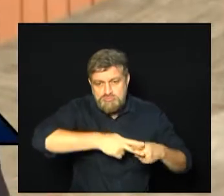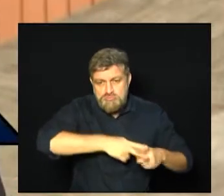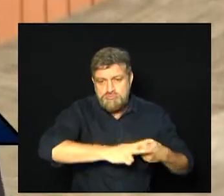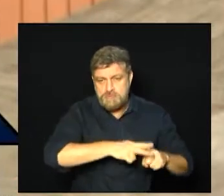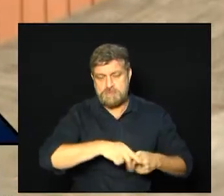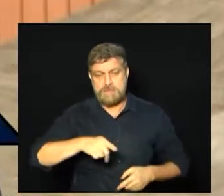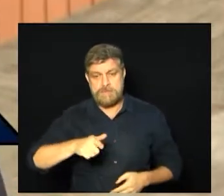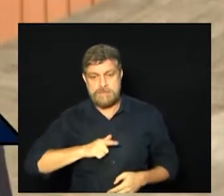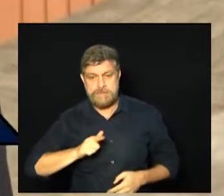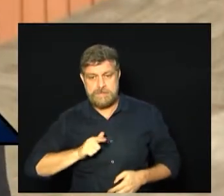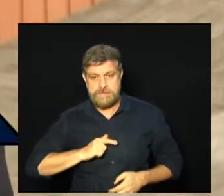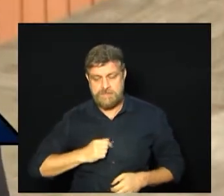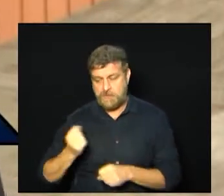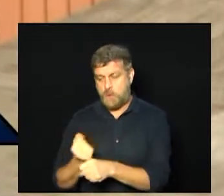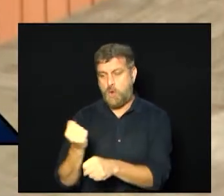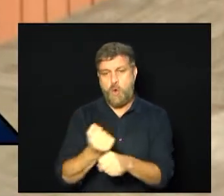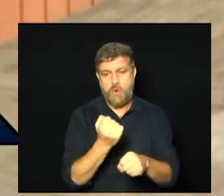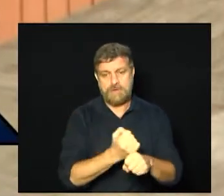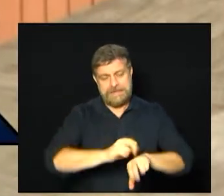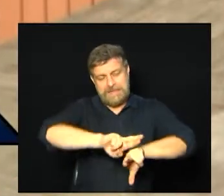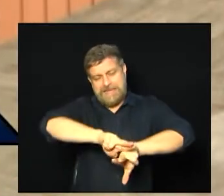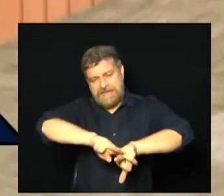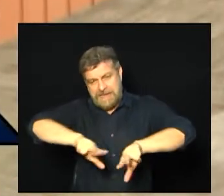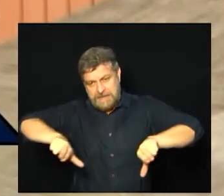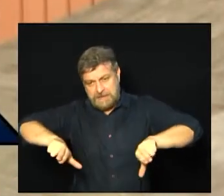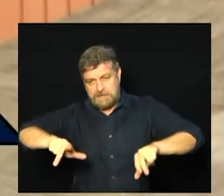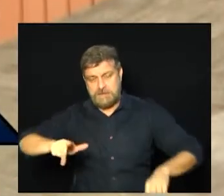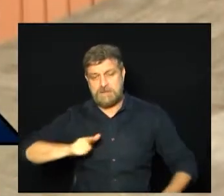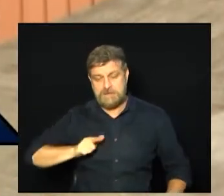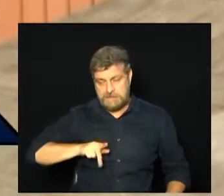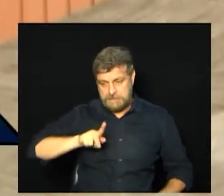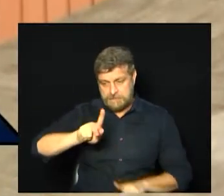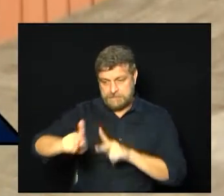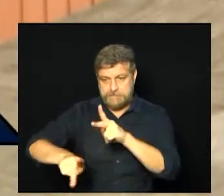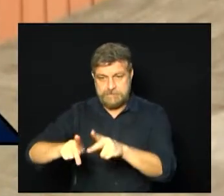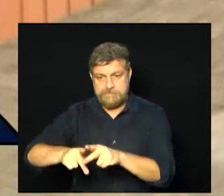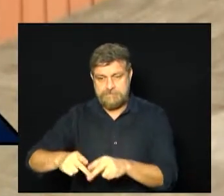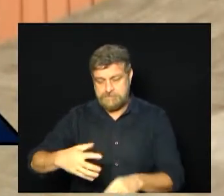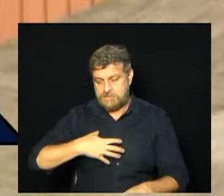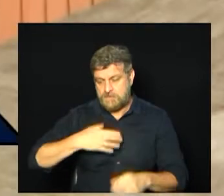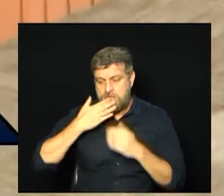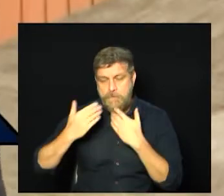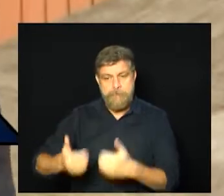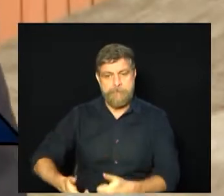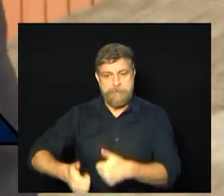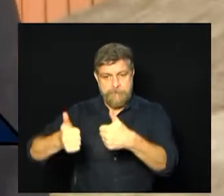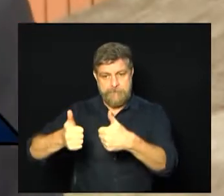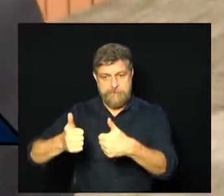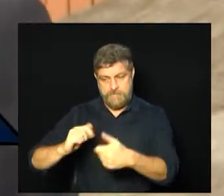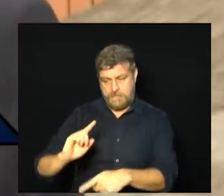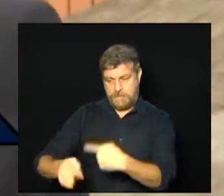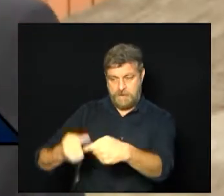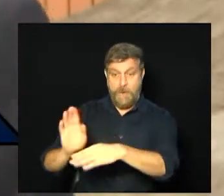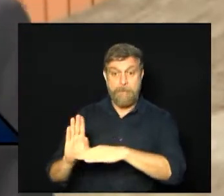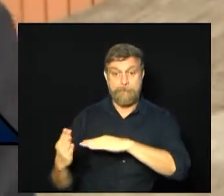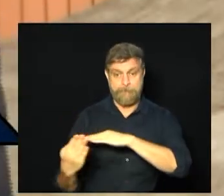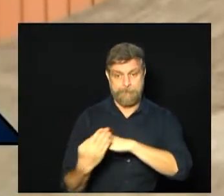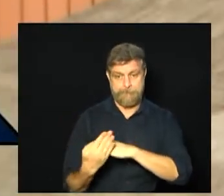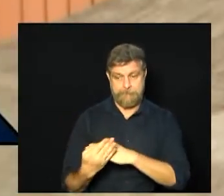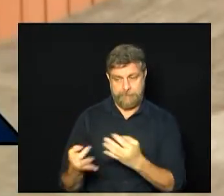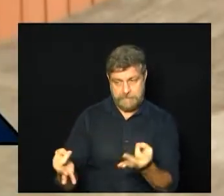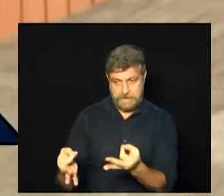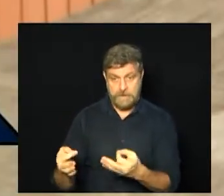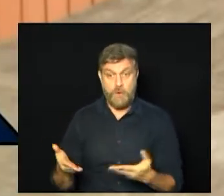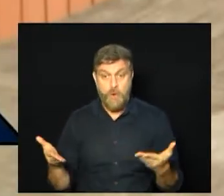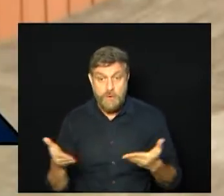fazer parques, enfim, para levar melhorias, benfeitorias para os bairros. Hoje o instrumento que